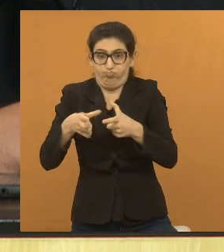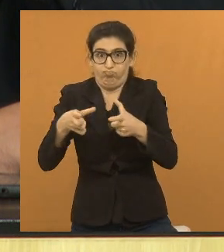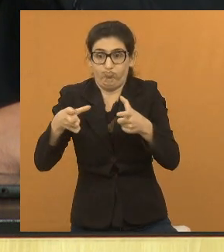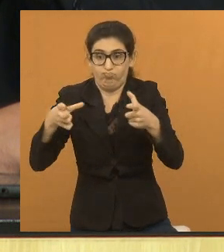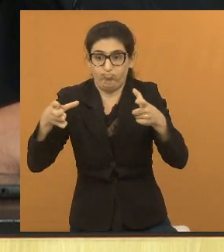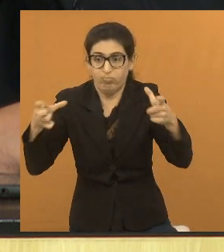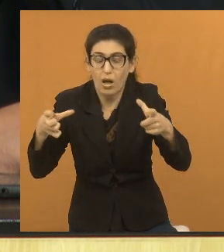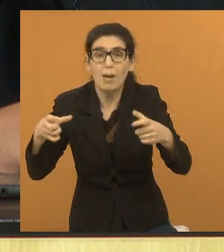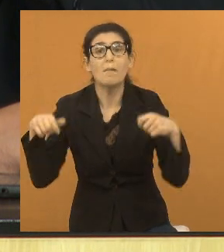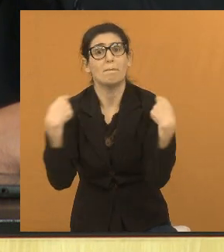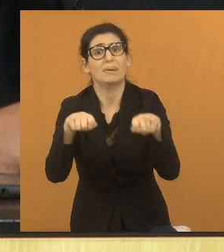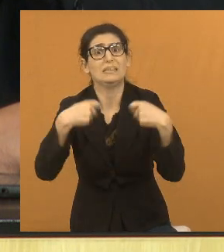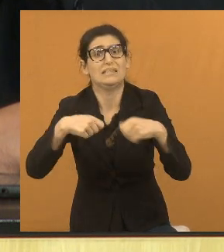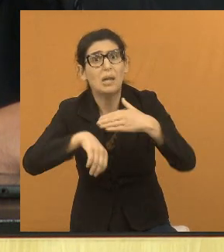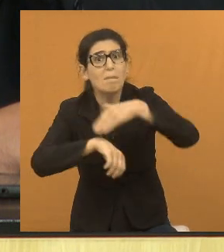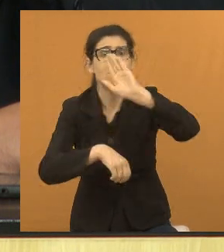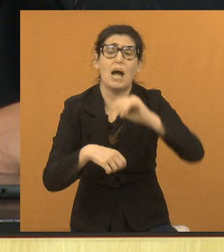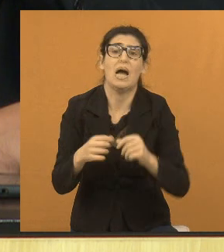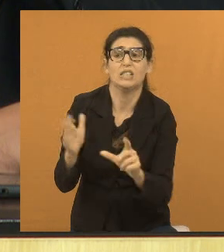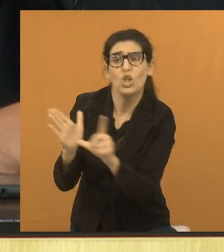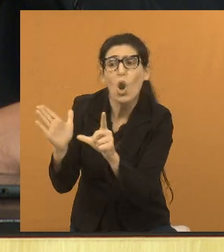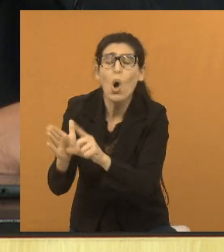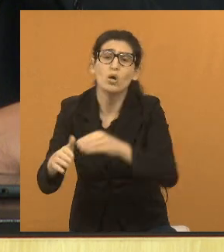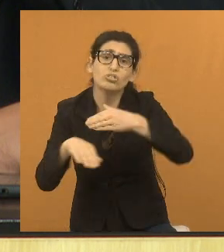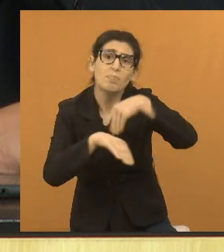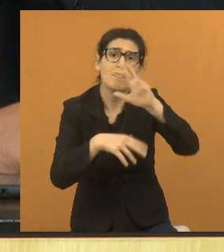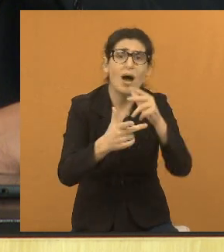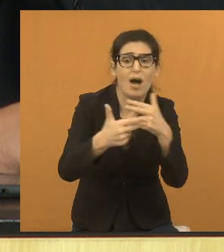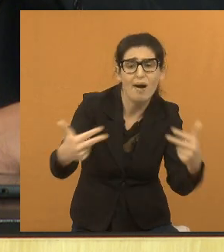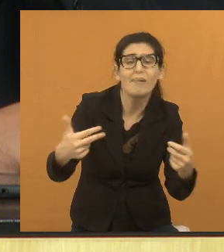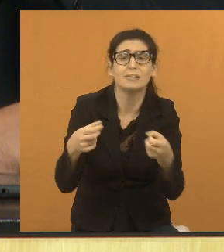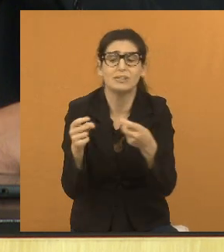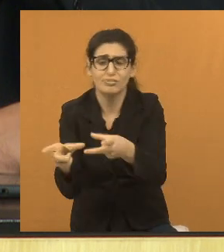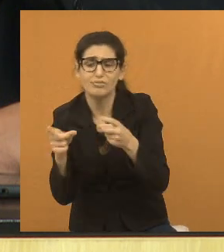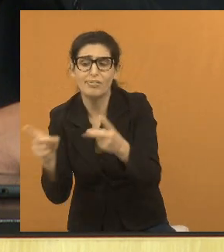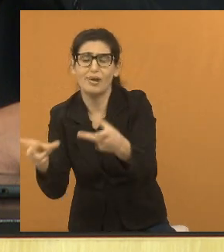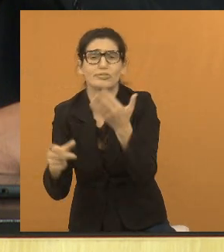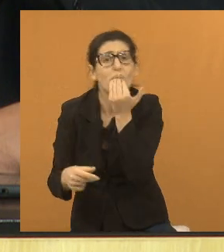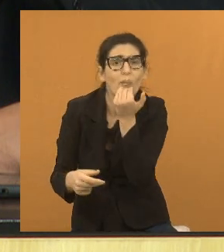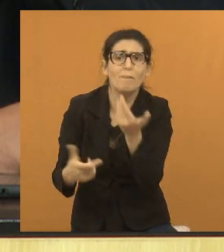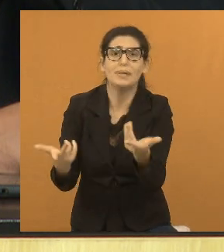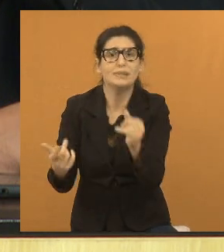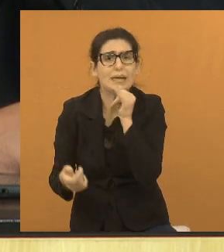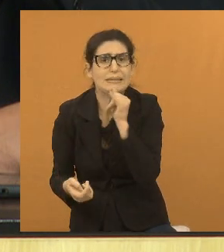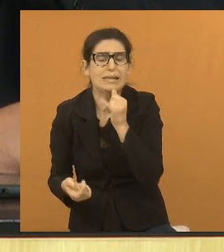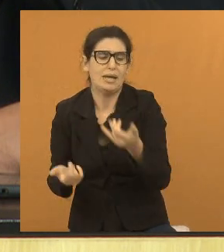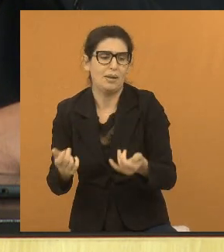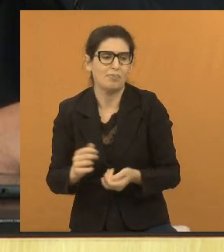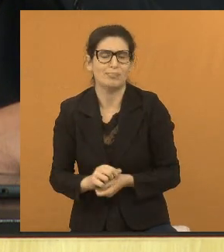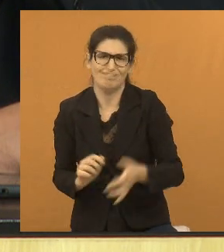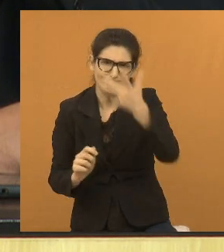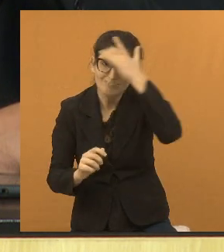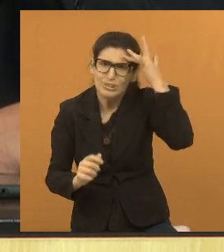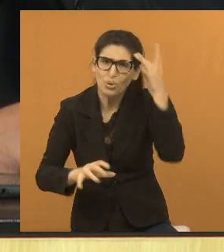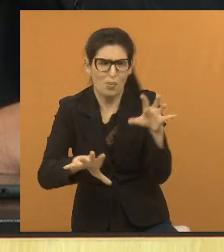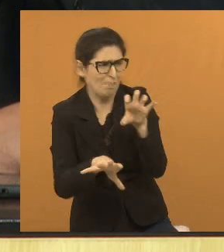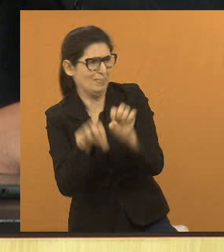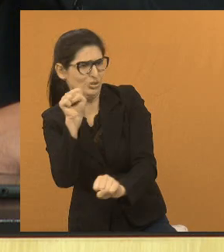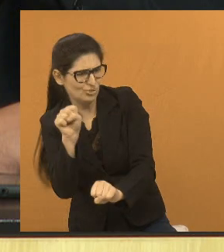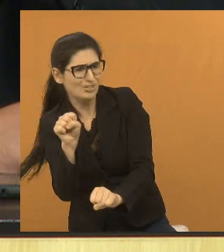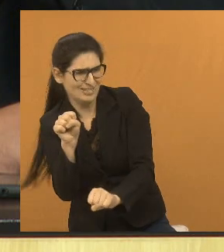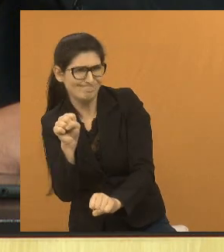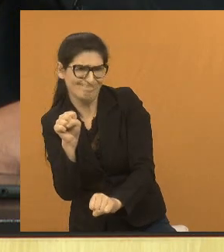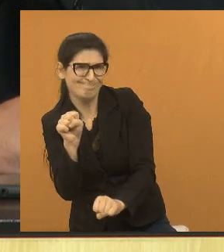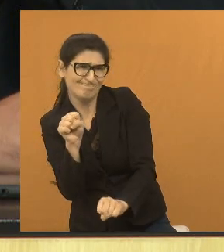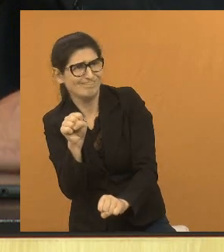exemplo, mais comércios em determinada região, infelizmente, algumas pessoas serão prejudicadas porque elas